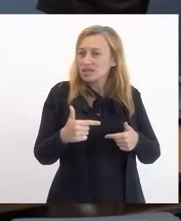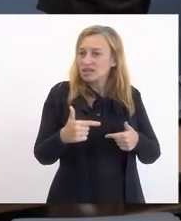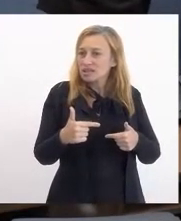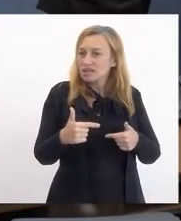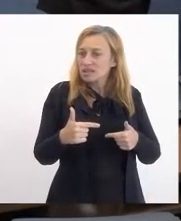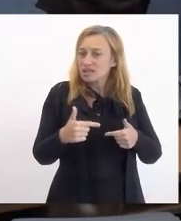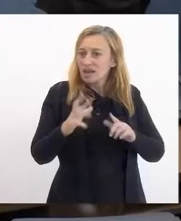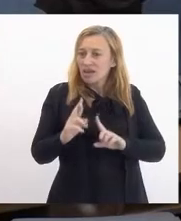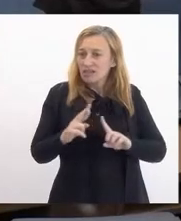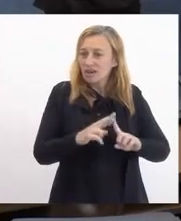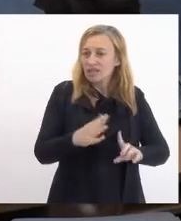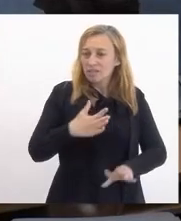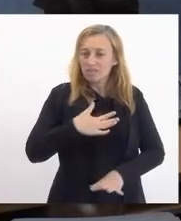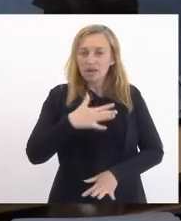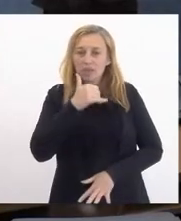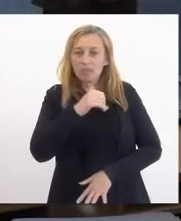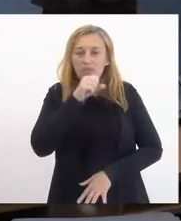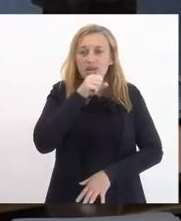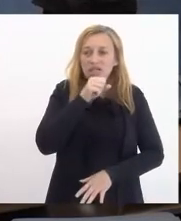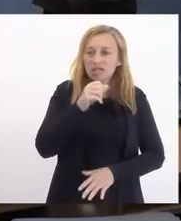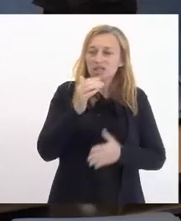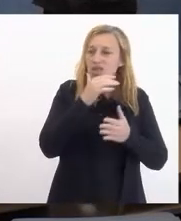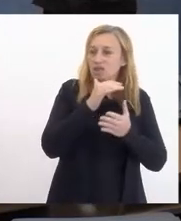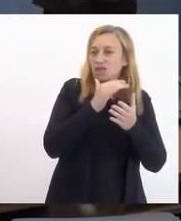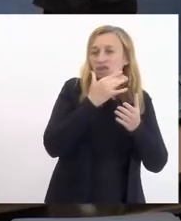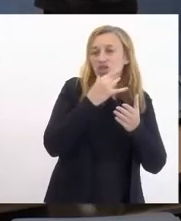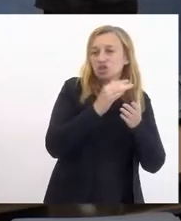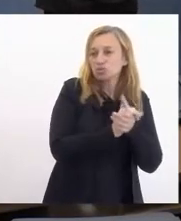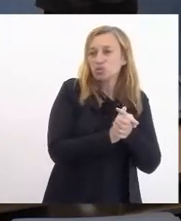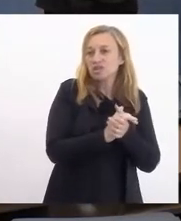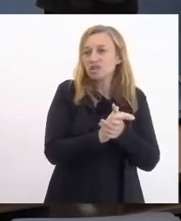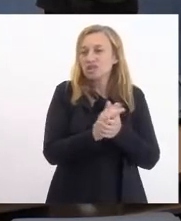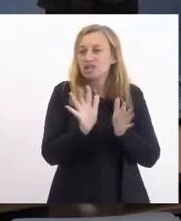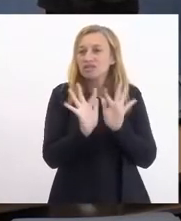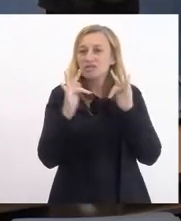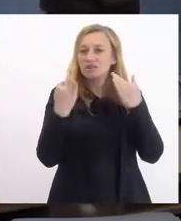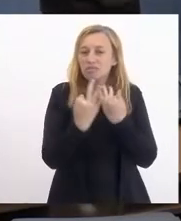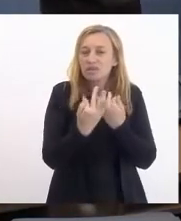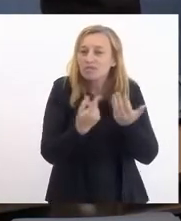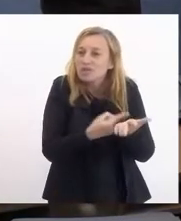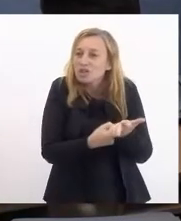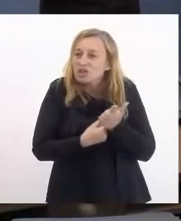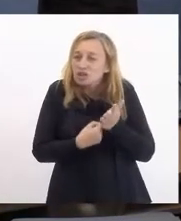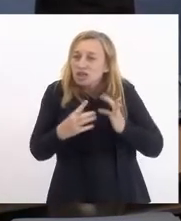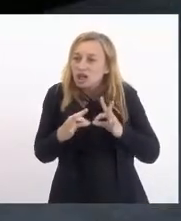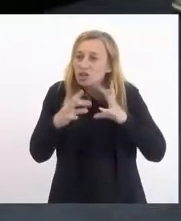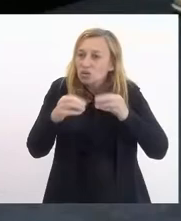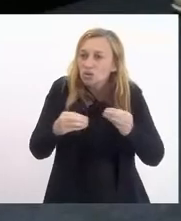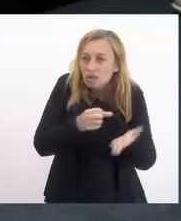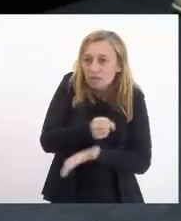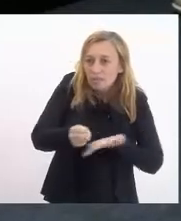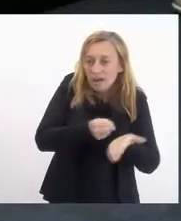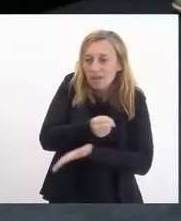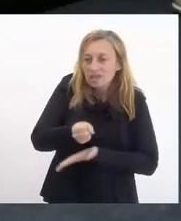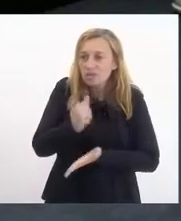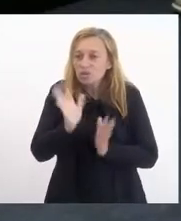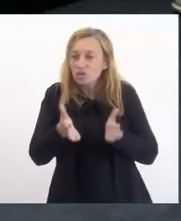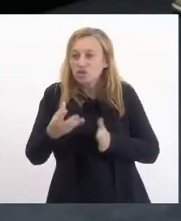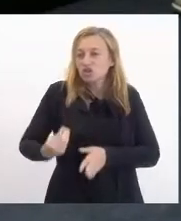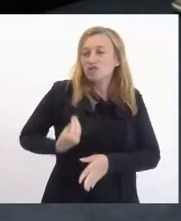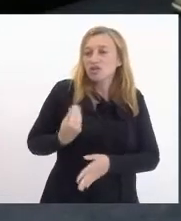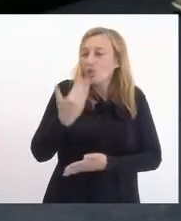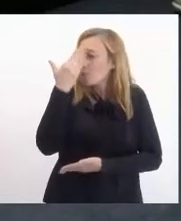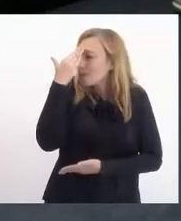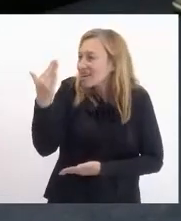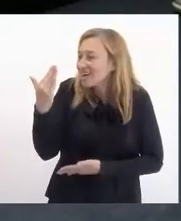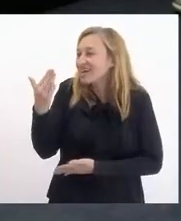que é a minha mãe, meu esposo, minha família, me dando toda assistência e todo embasamento que eu tenho hoje de vida.